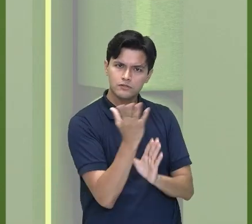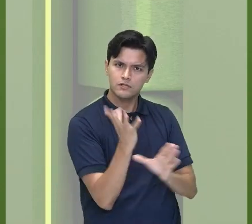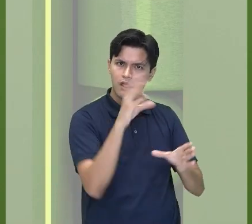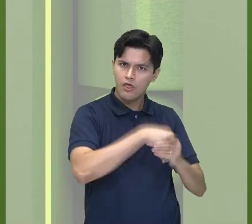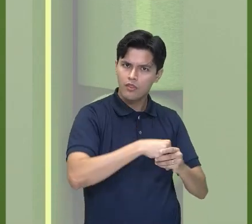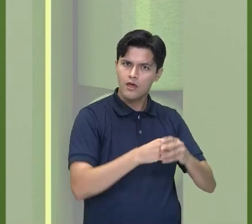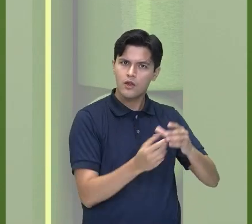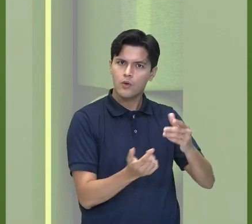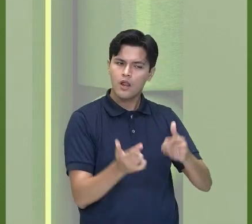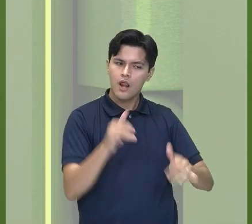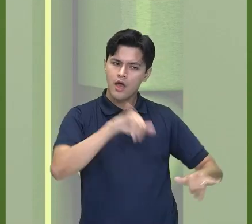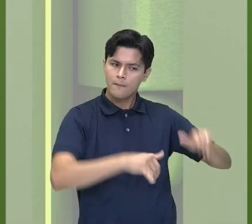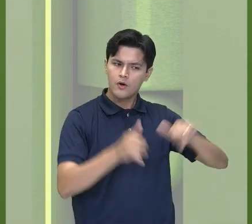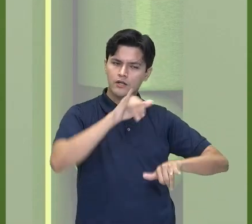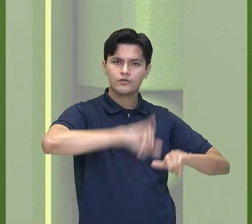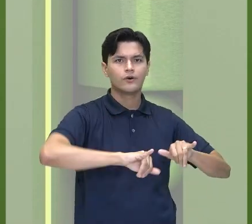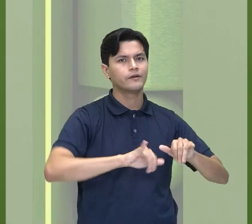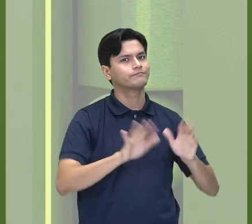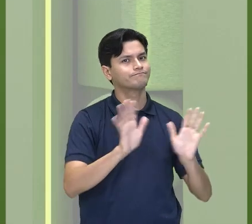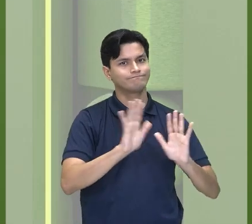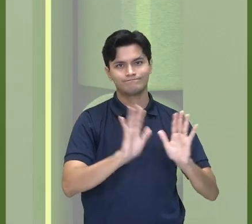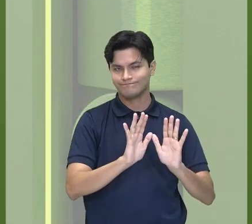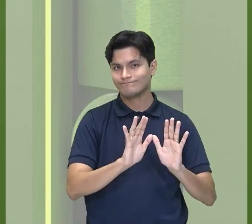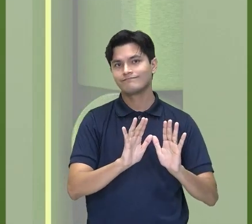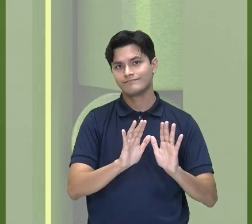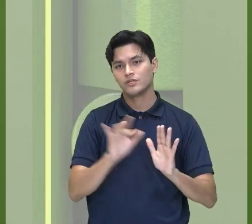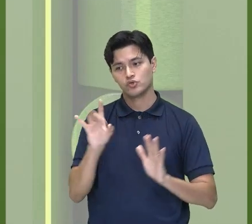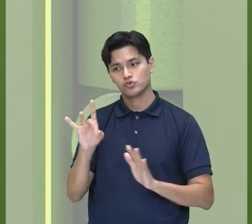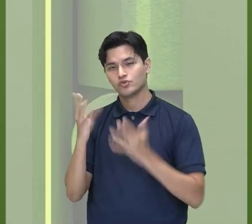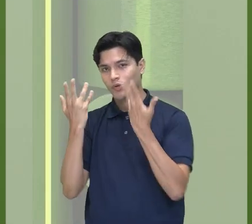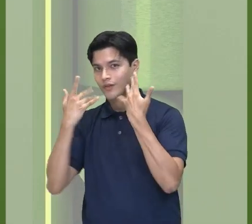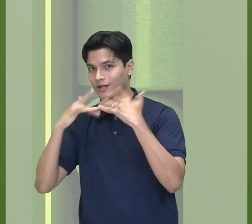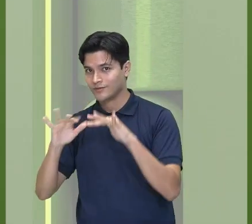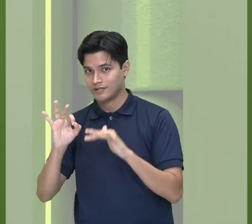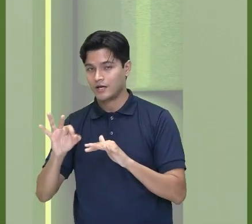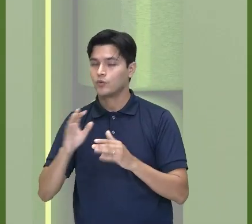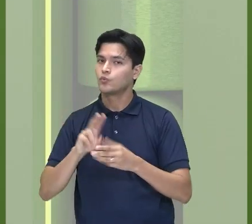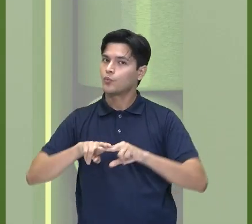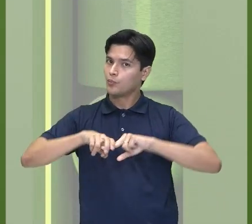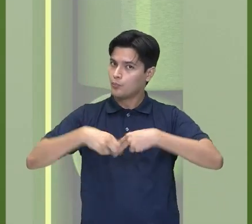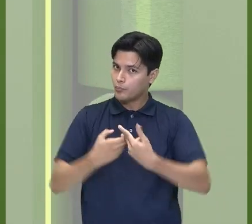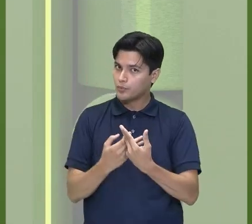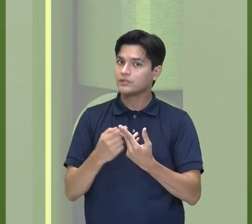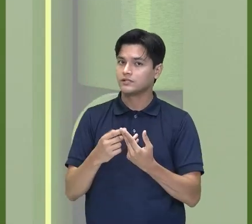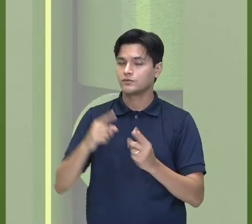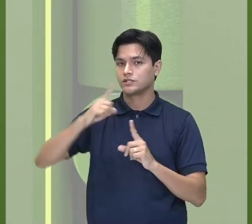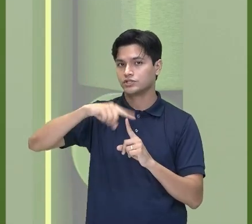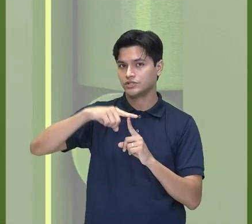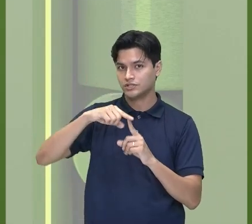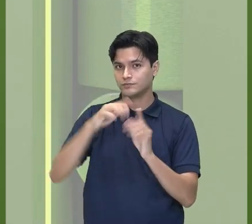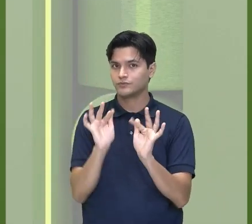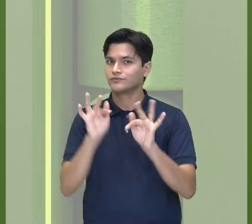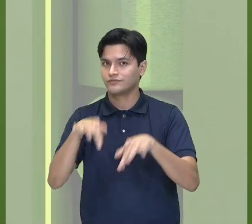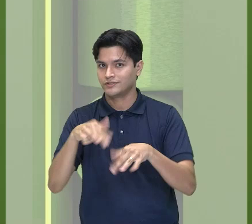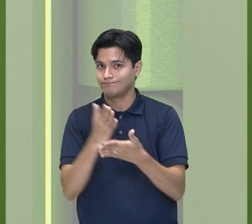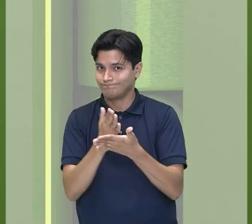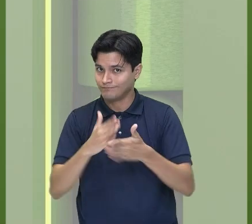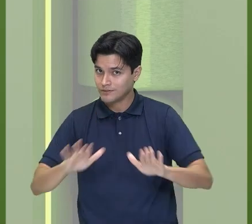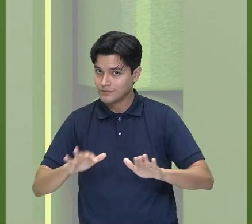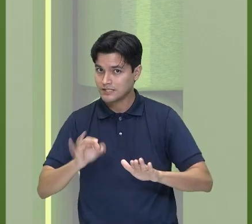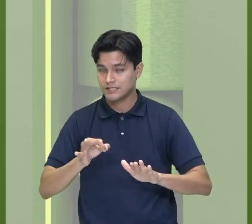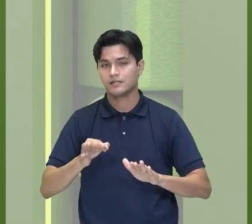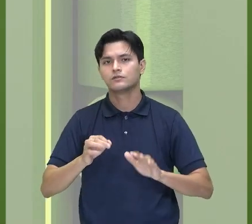recurso finito, né? Em algum momento ele pode acabar. E uma curiosidade, né, gente? Geralmente as pessoas associam